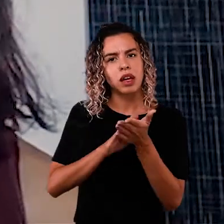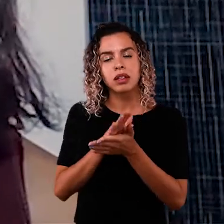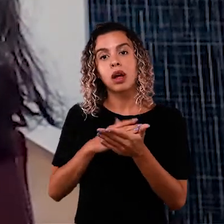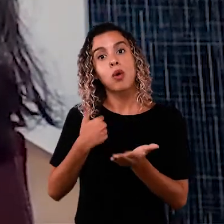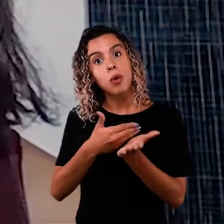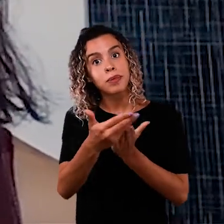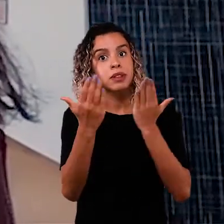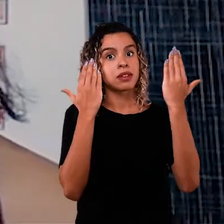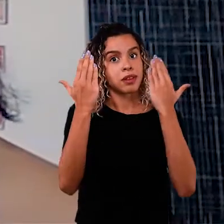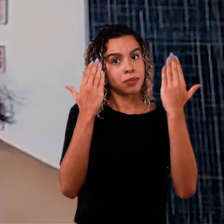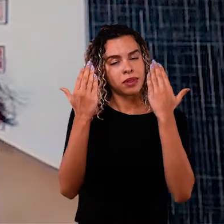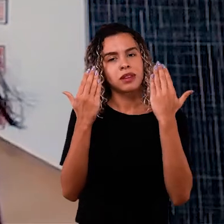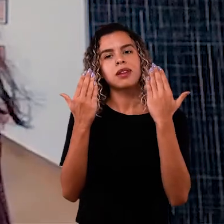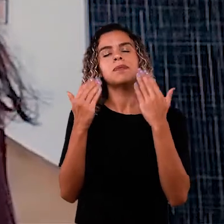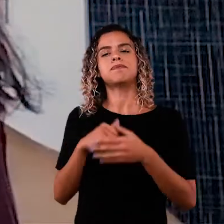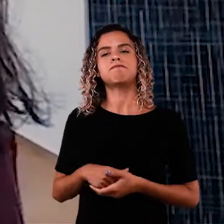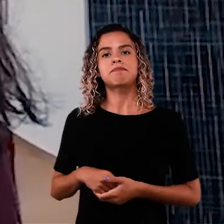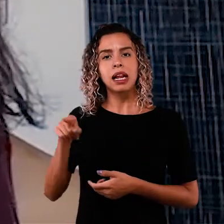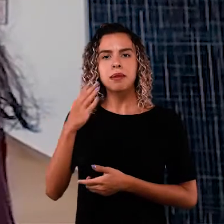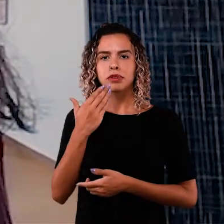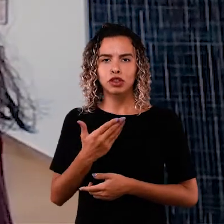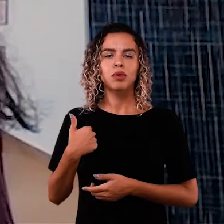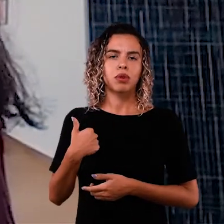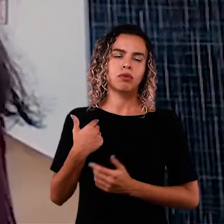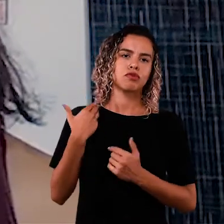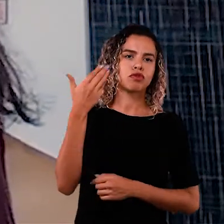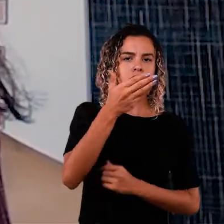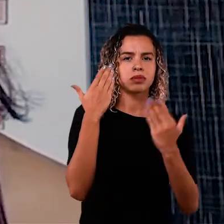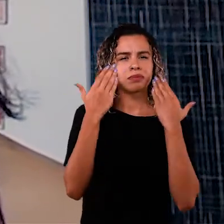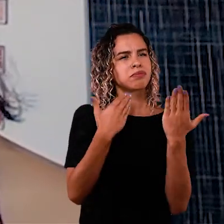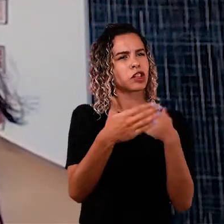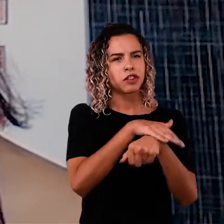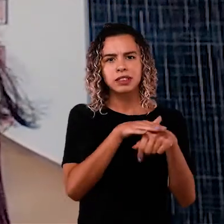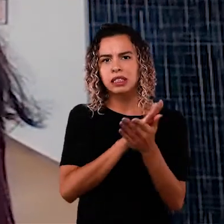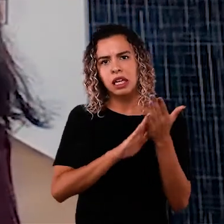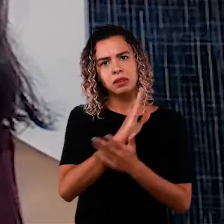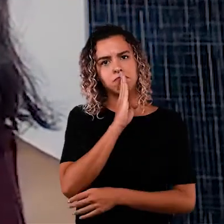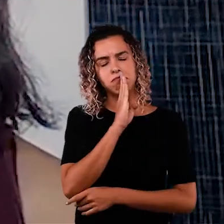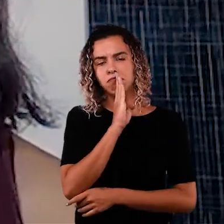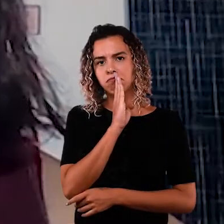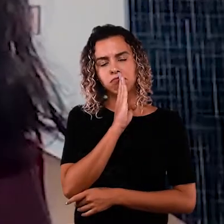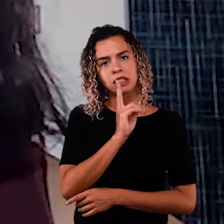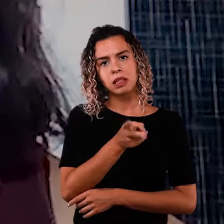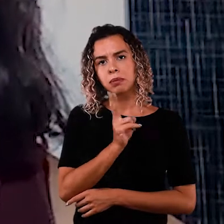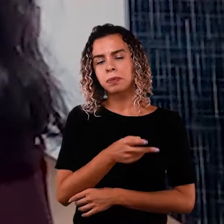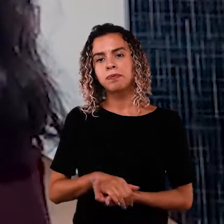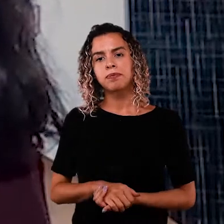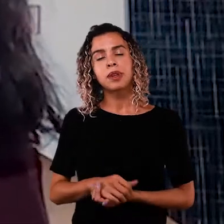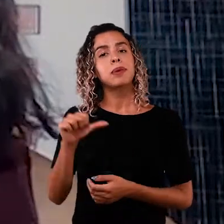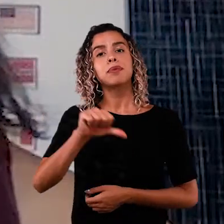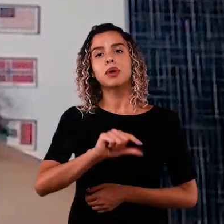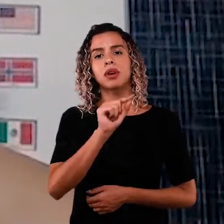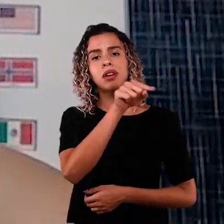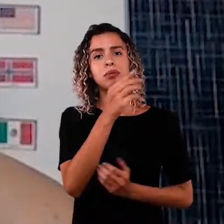comecei a fazer terapia, através do encaminhamento dela. E eu também quase não falava nada na consulta, por exemplo. E o